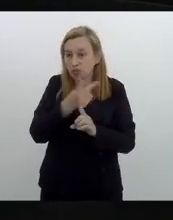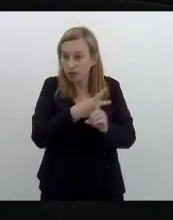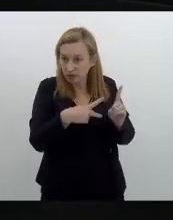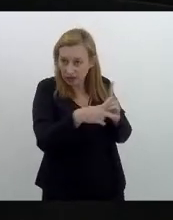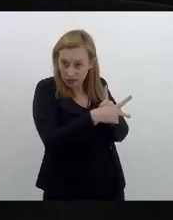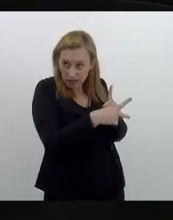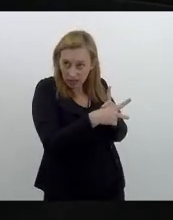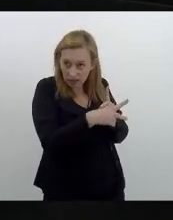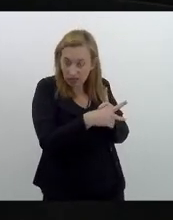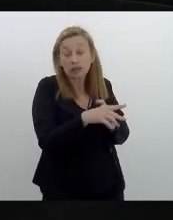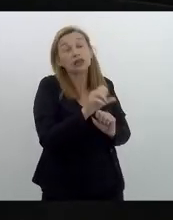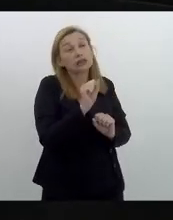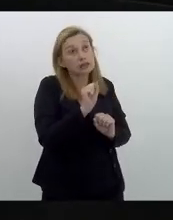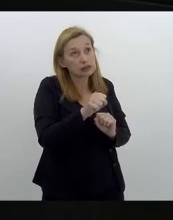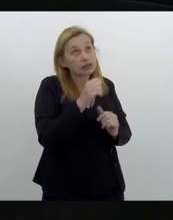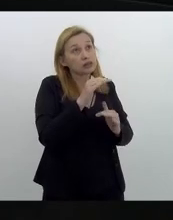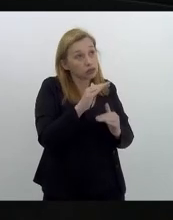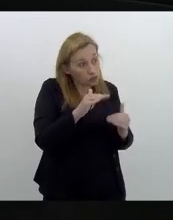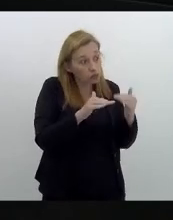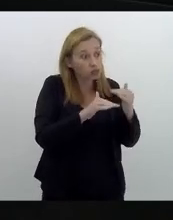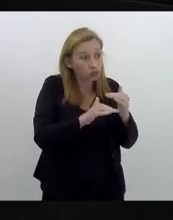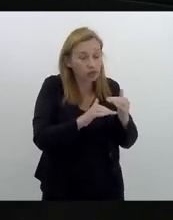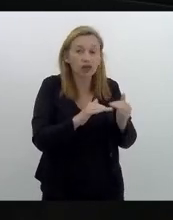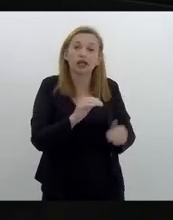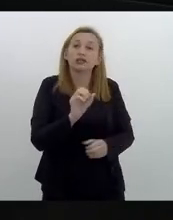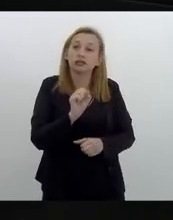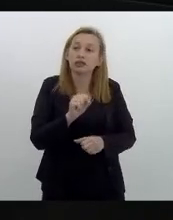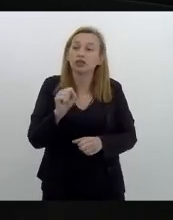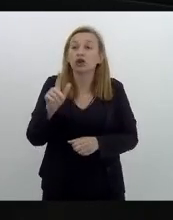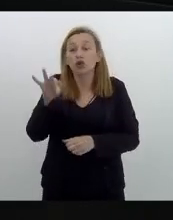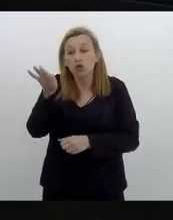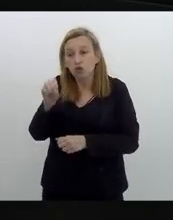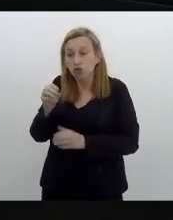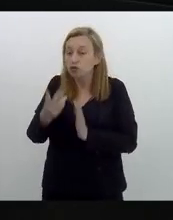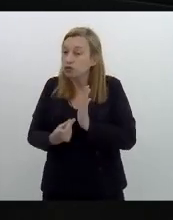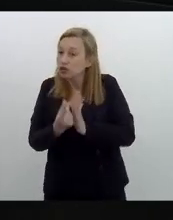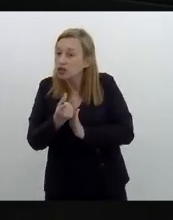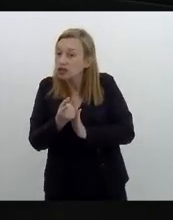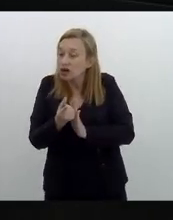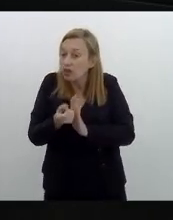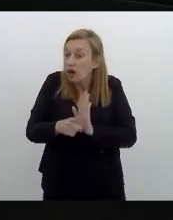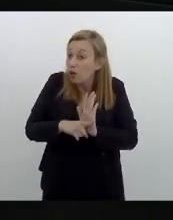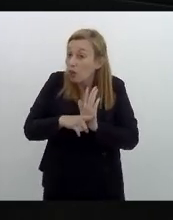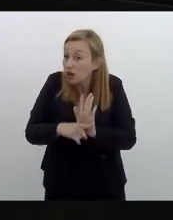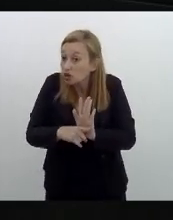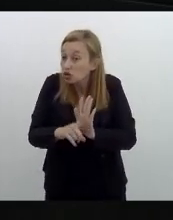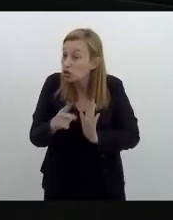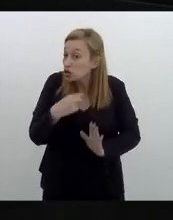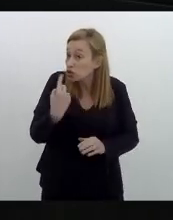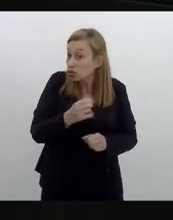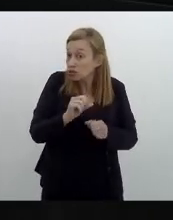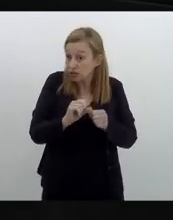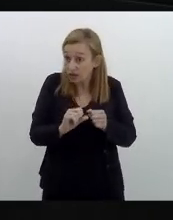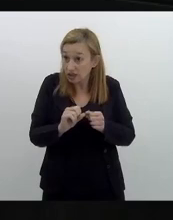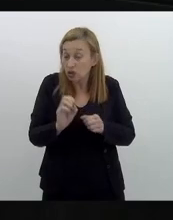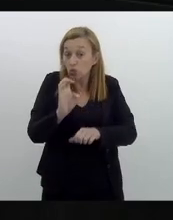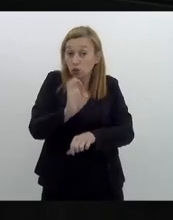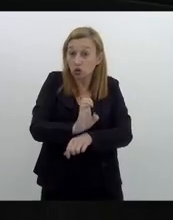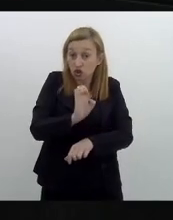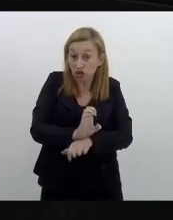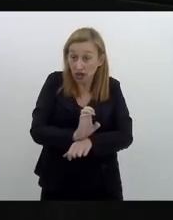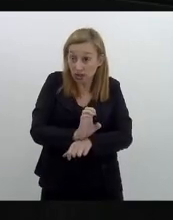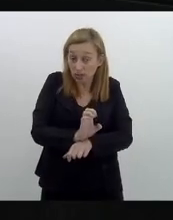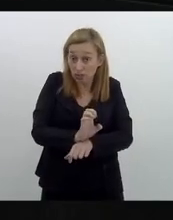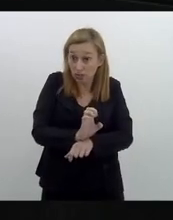Esse sim É superavitário O fundo financeiro É uma contribuição Que nós fazemos Ou seja O Estado Tem que